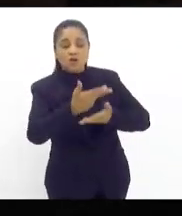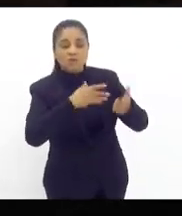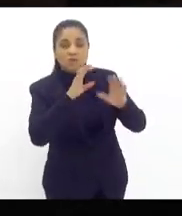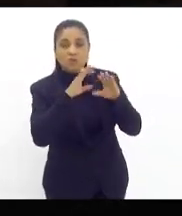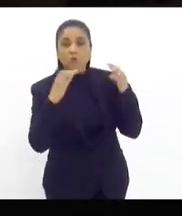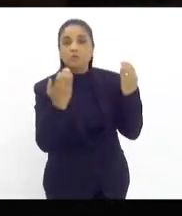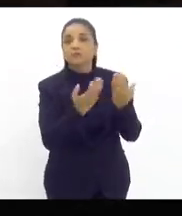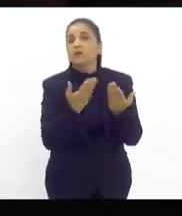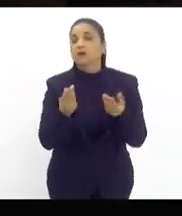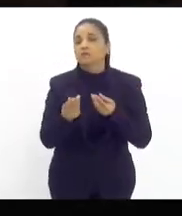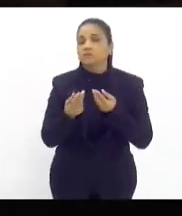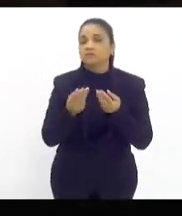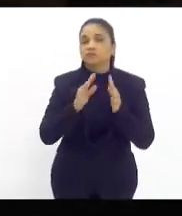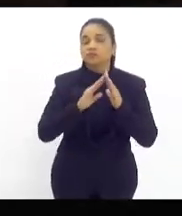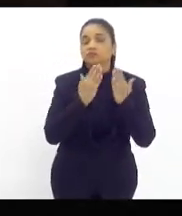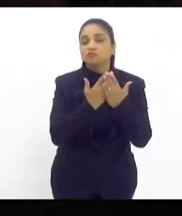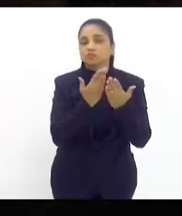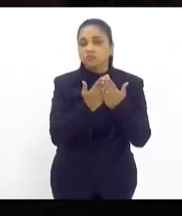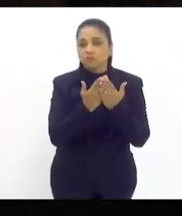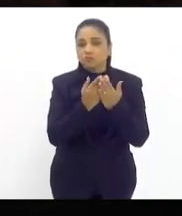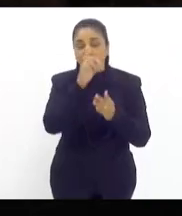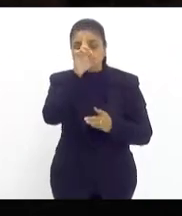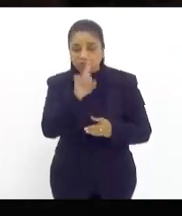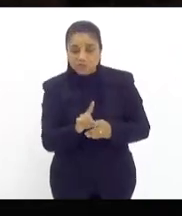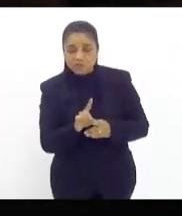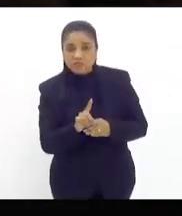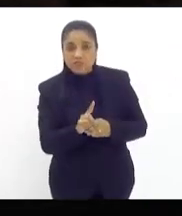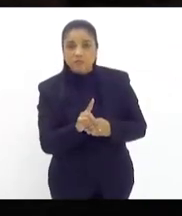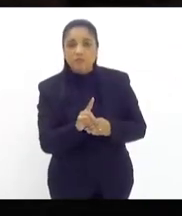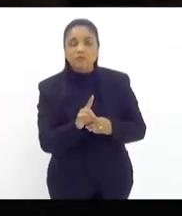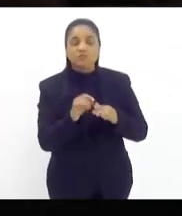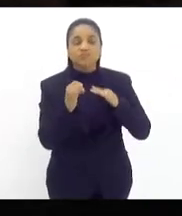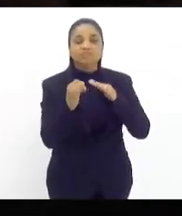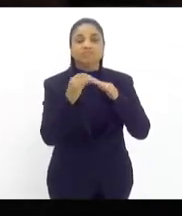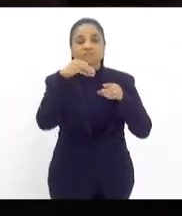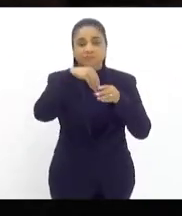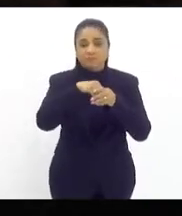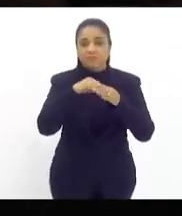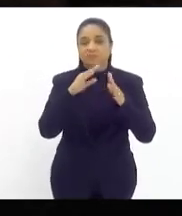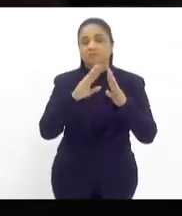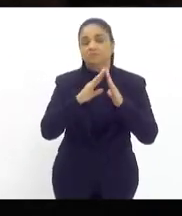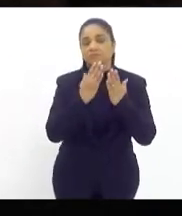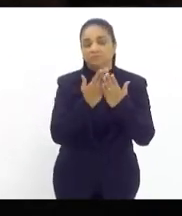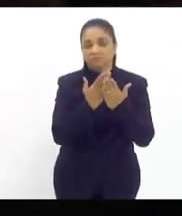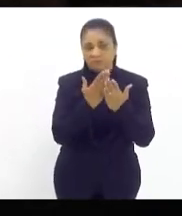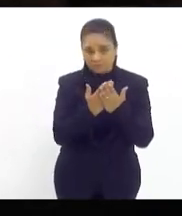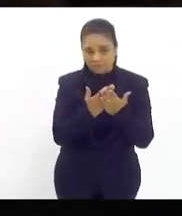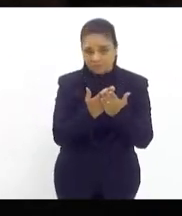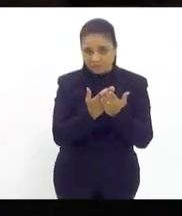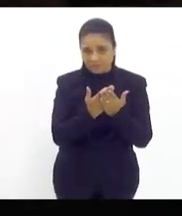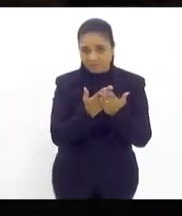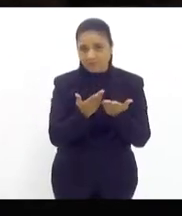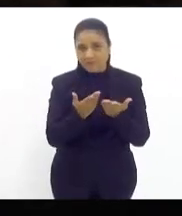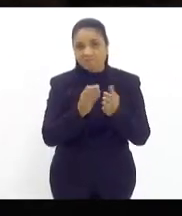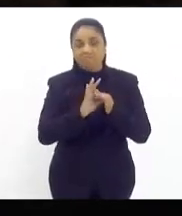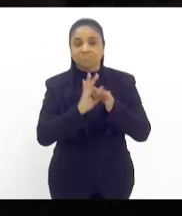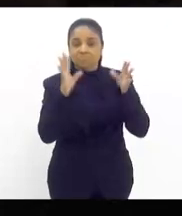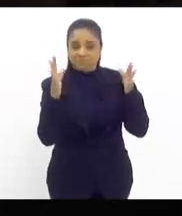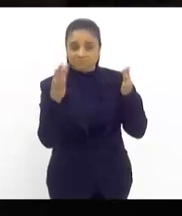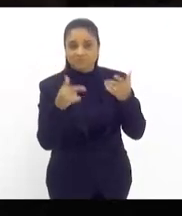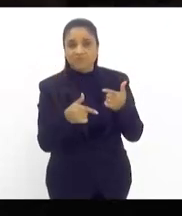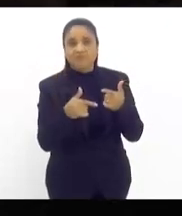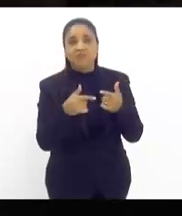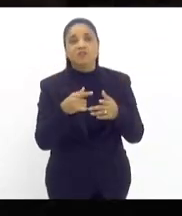principalmente com a direção constituída da escola que deveria ser democrática e soberana os agentes de segurança